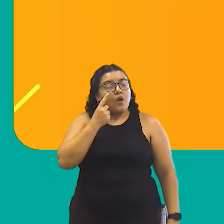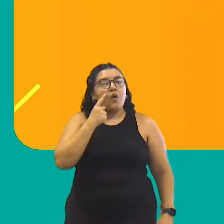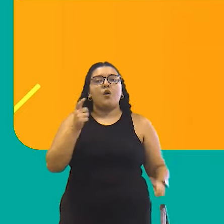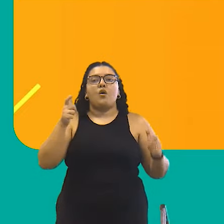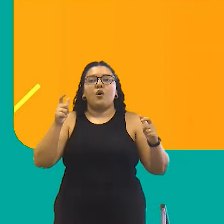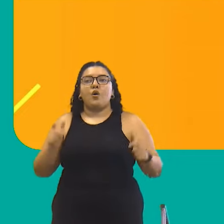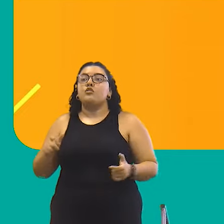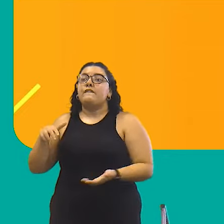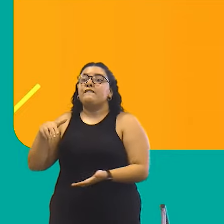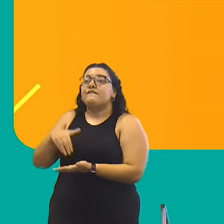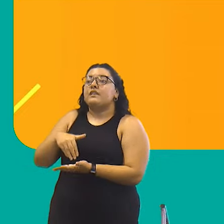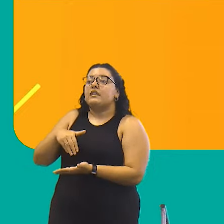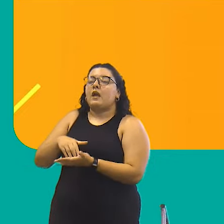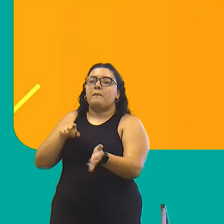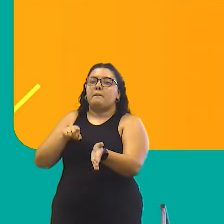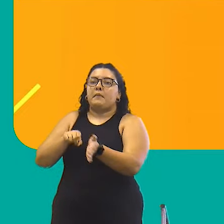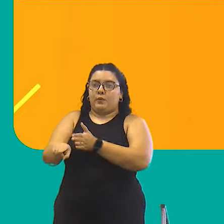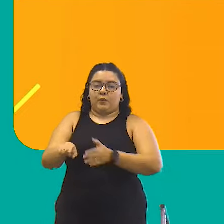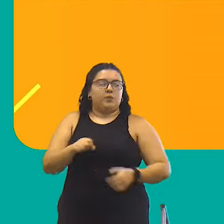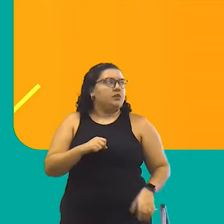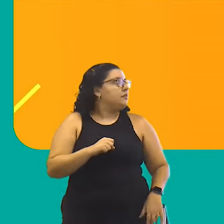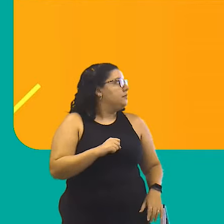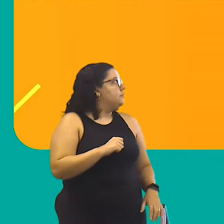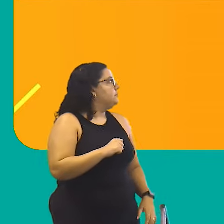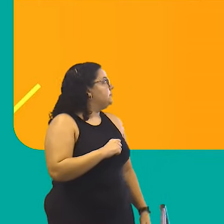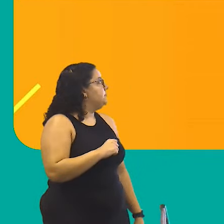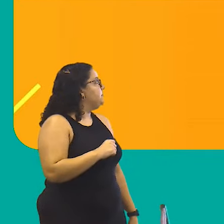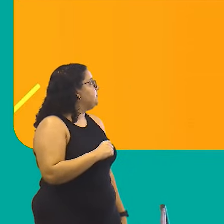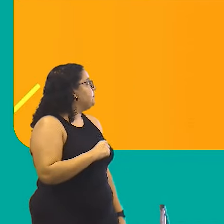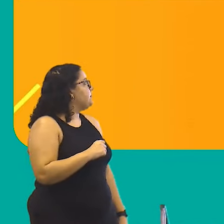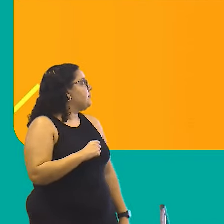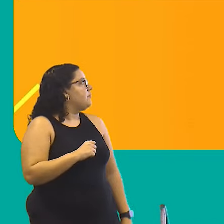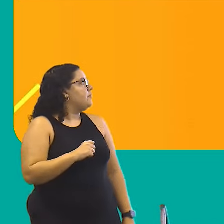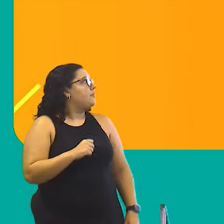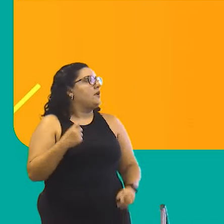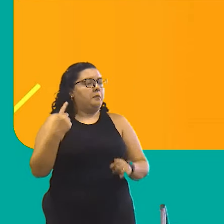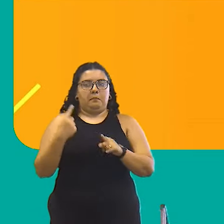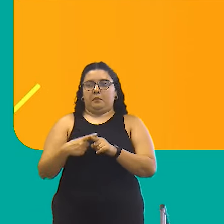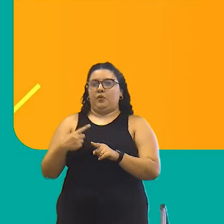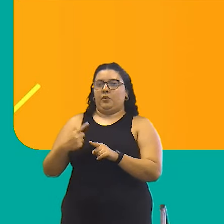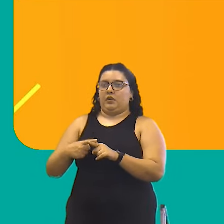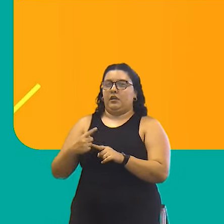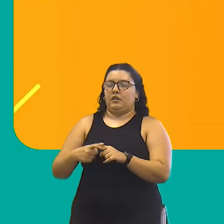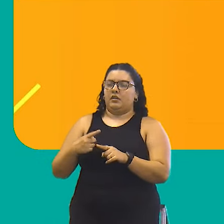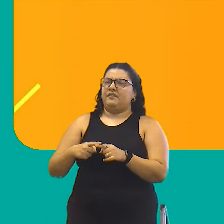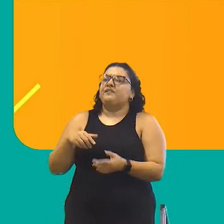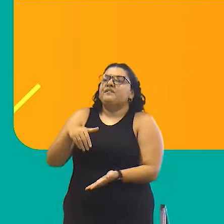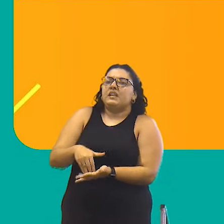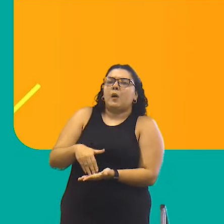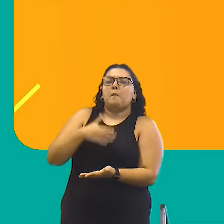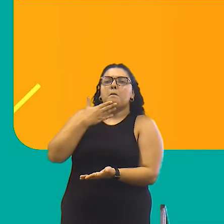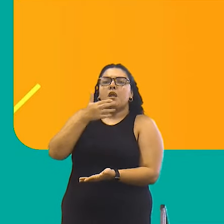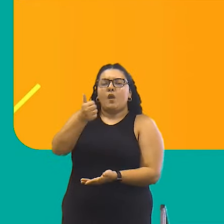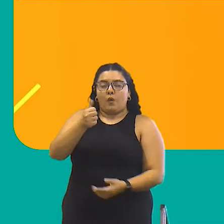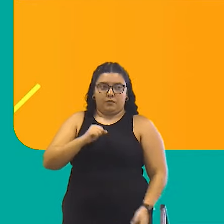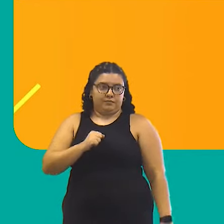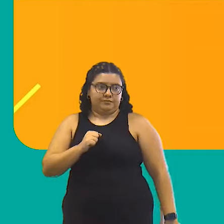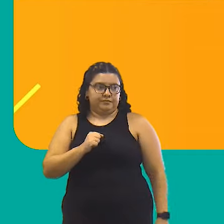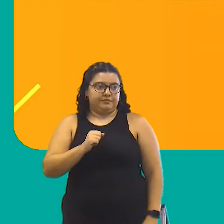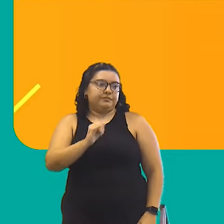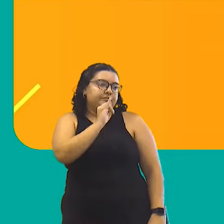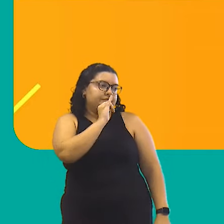pelo fim. Você fala, mas Douglas, por que eu preciso começar pelo fim? Seguinte, faz de conta